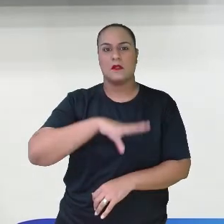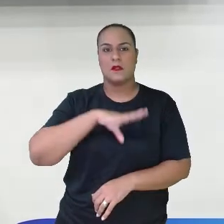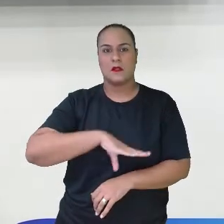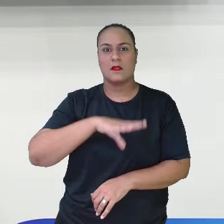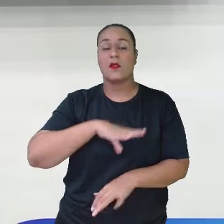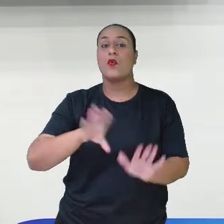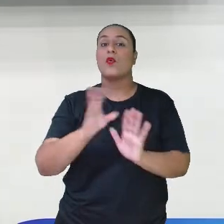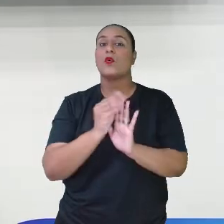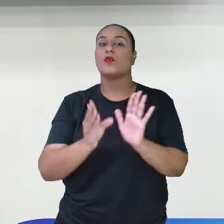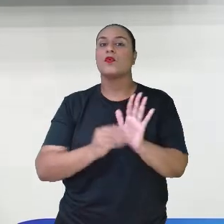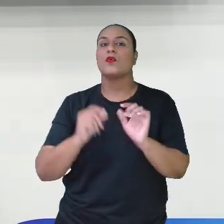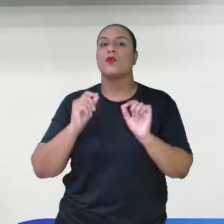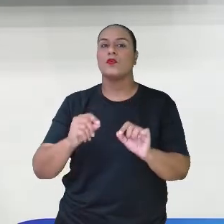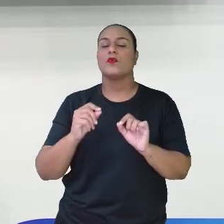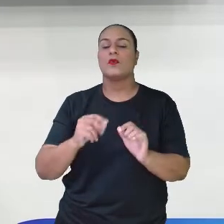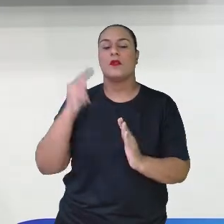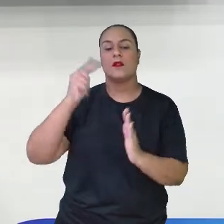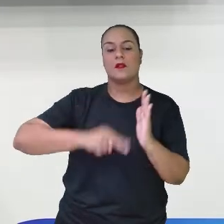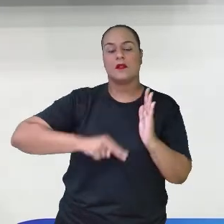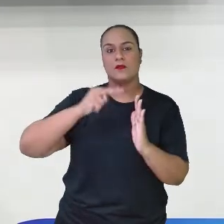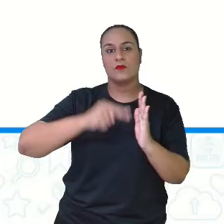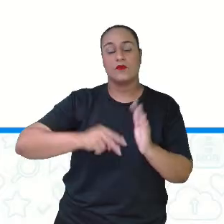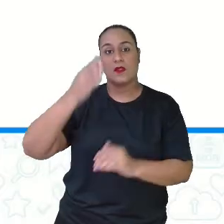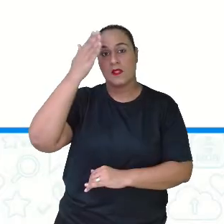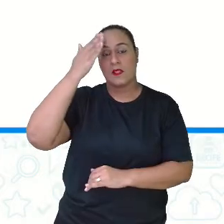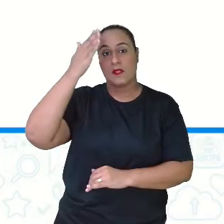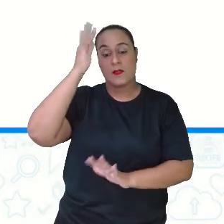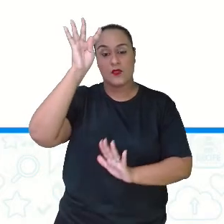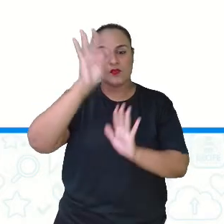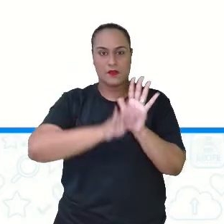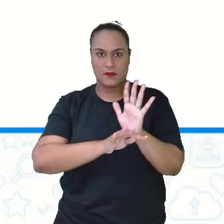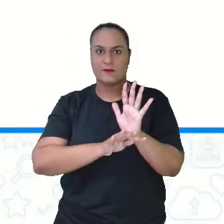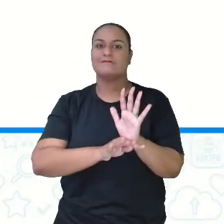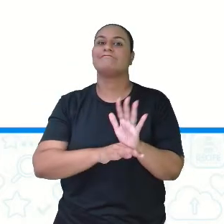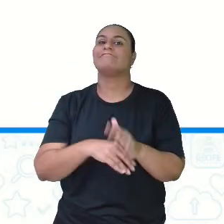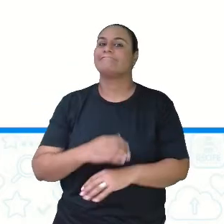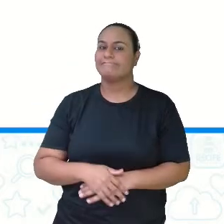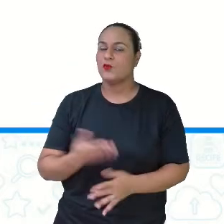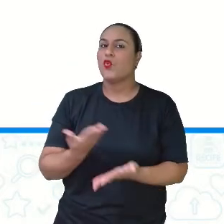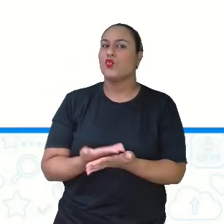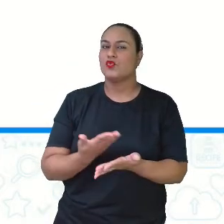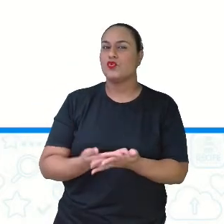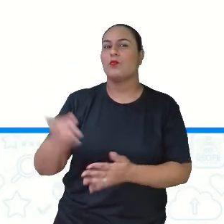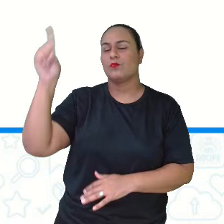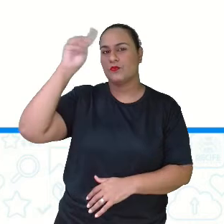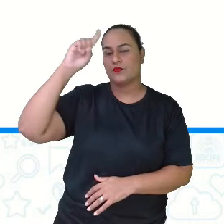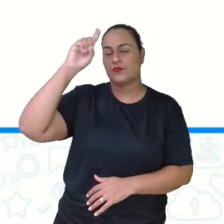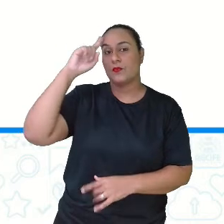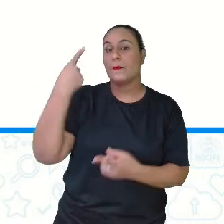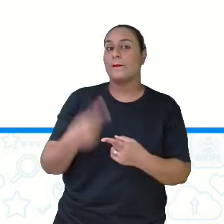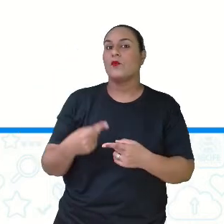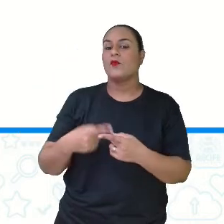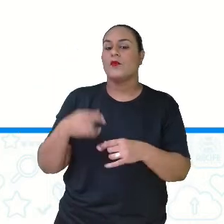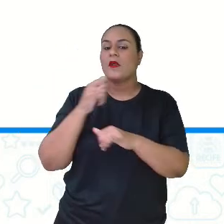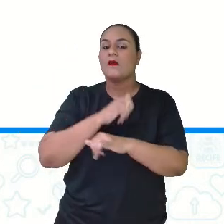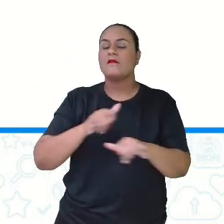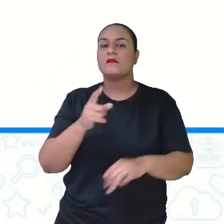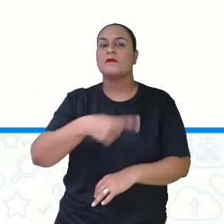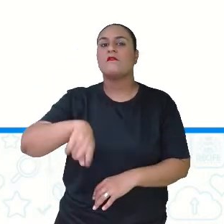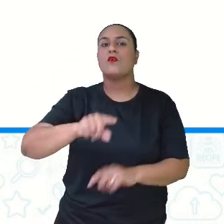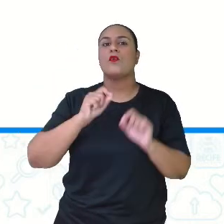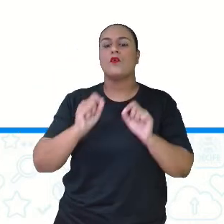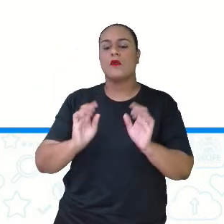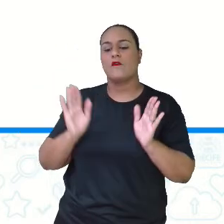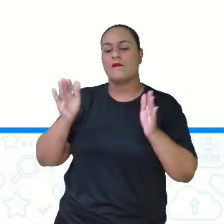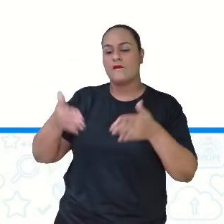é leitura e compreensão de texto. Trabalhamos isso todos os dias porque eu falei para vocês que o foco